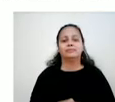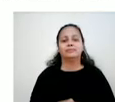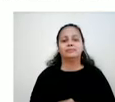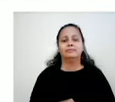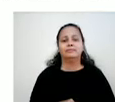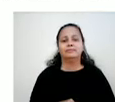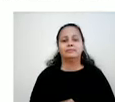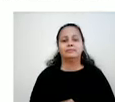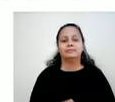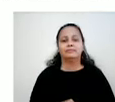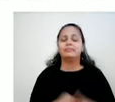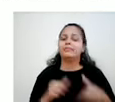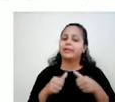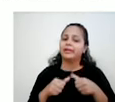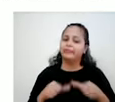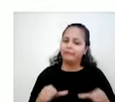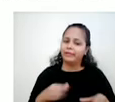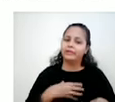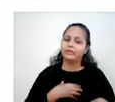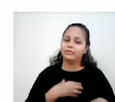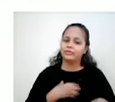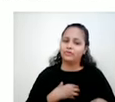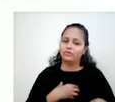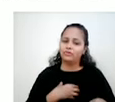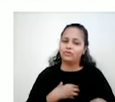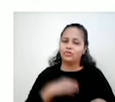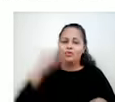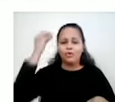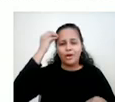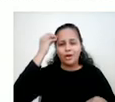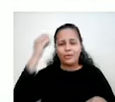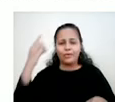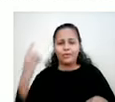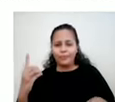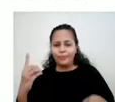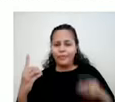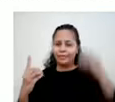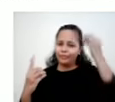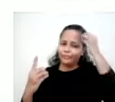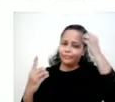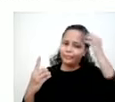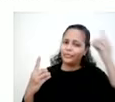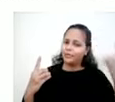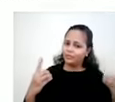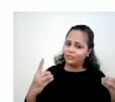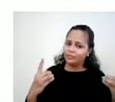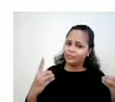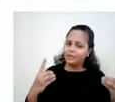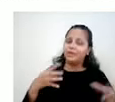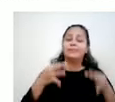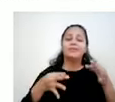Então fica nesse sentido de jogar a culpa no outro para poder justificar